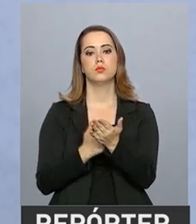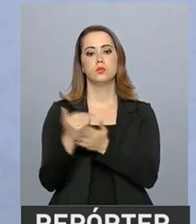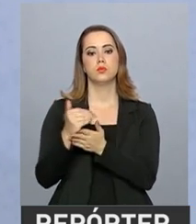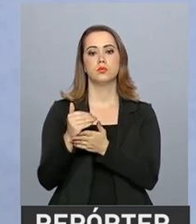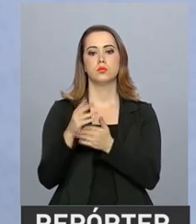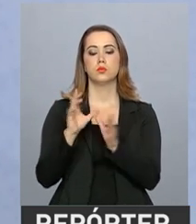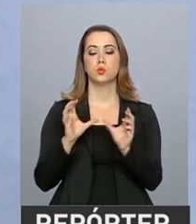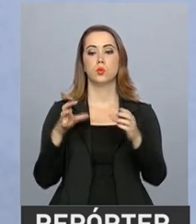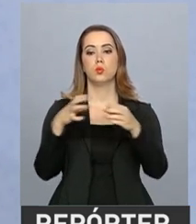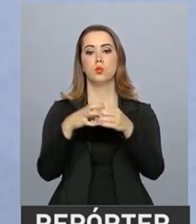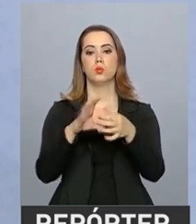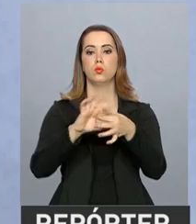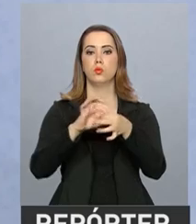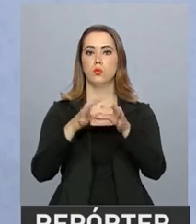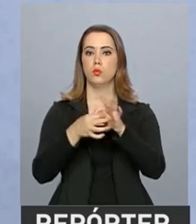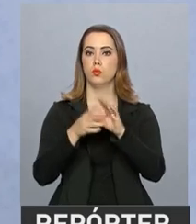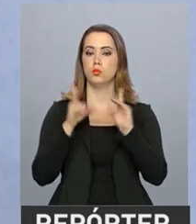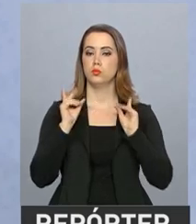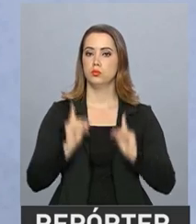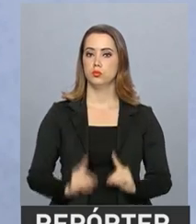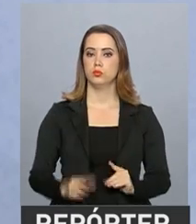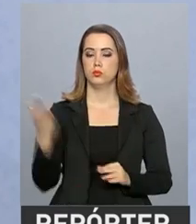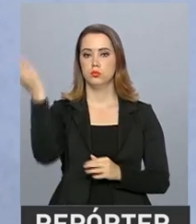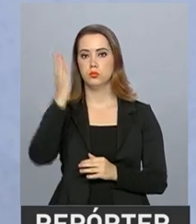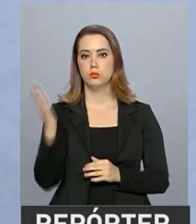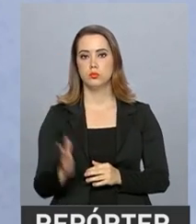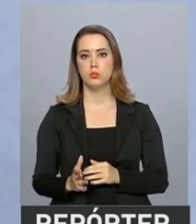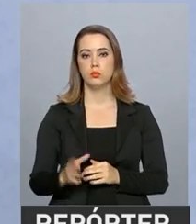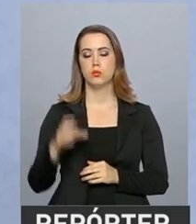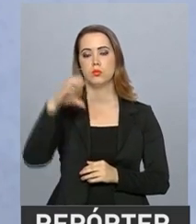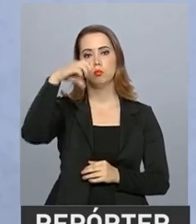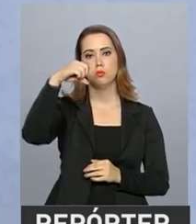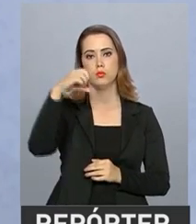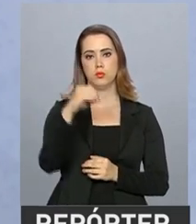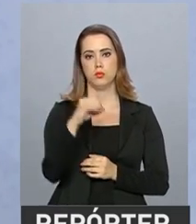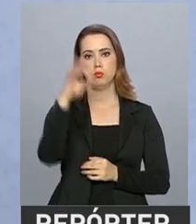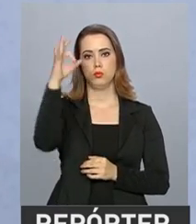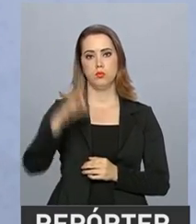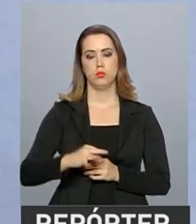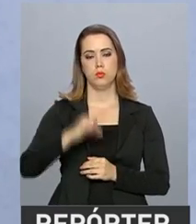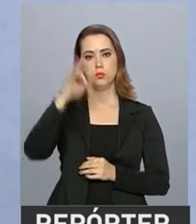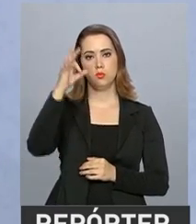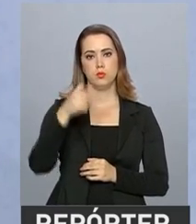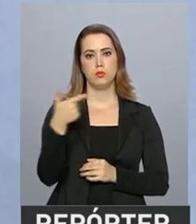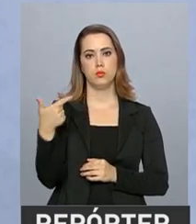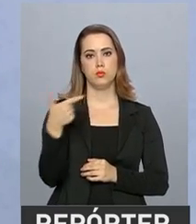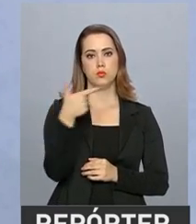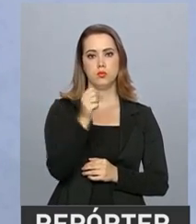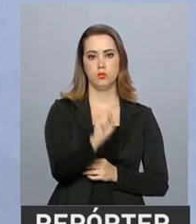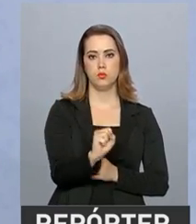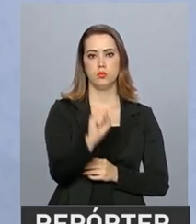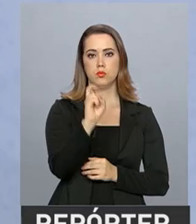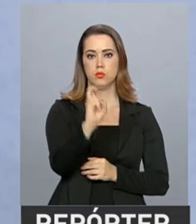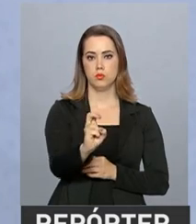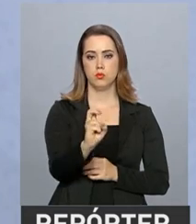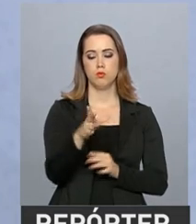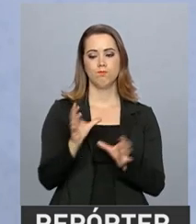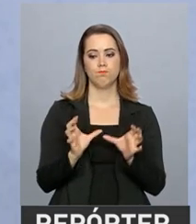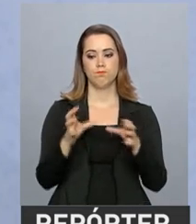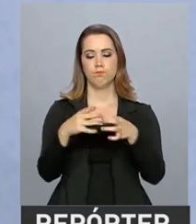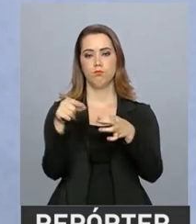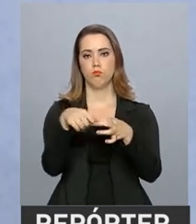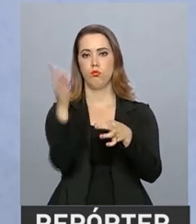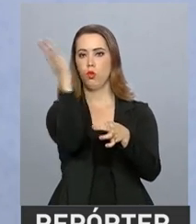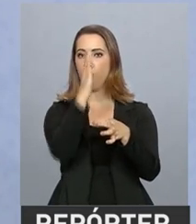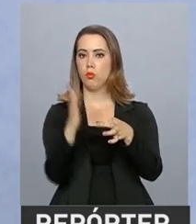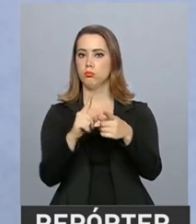paralímpico Brasileiro né 90% dos dos 285 atletas paralímpicos da